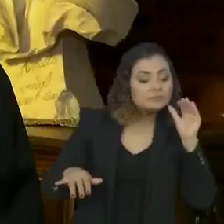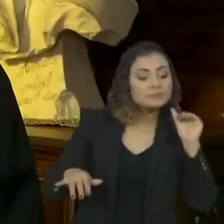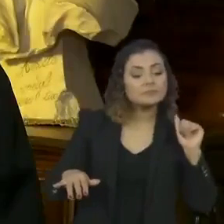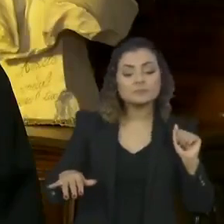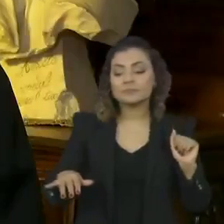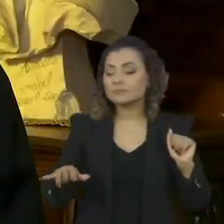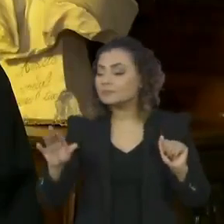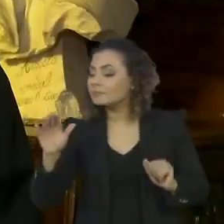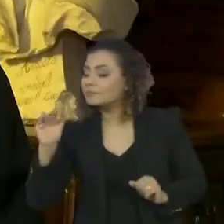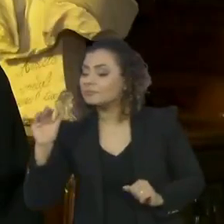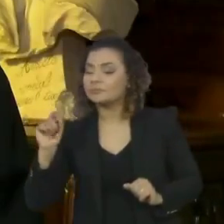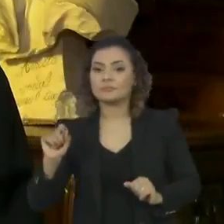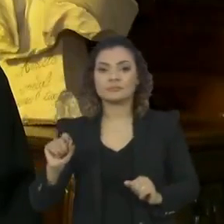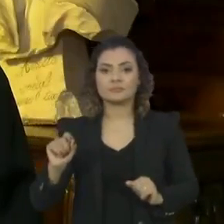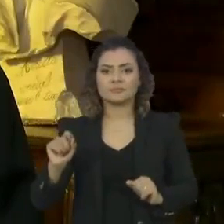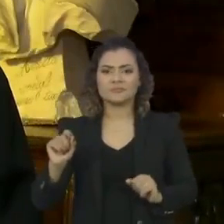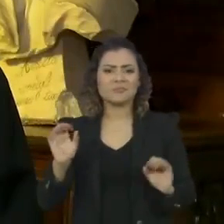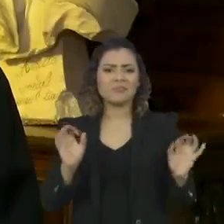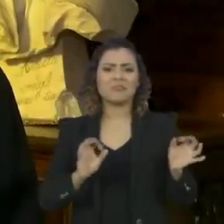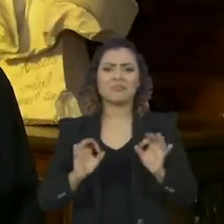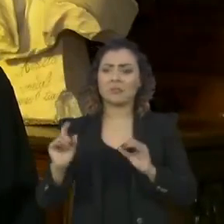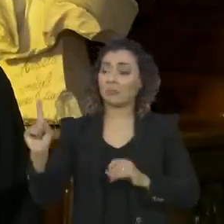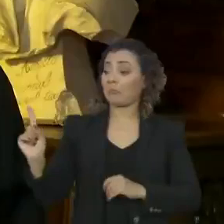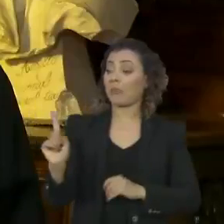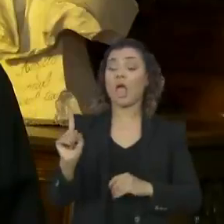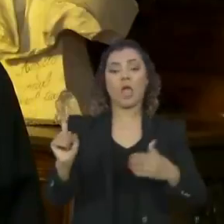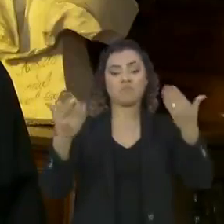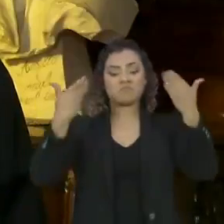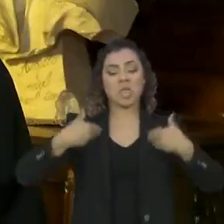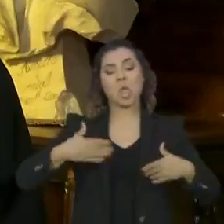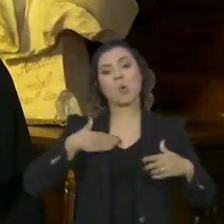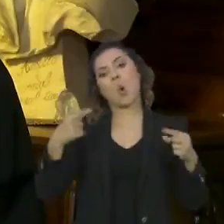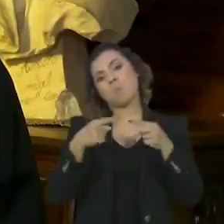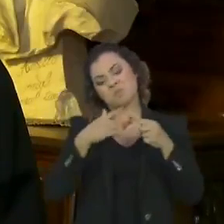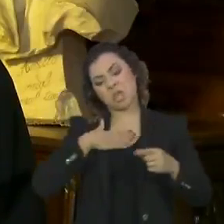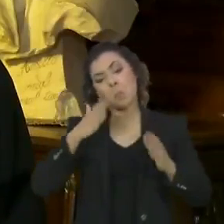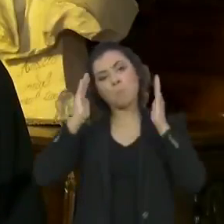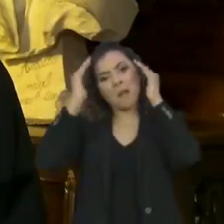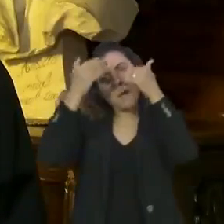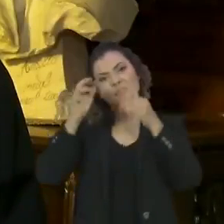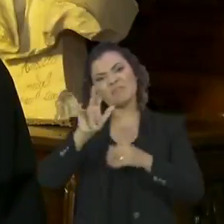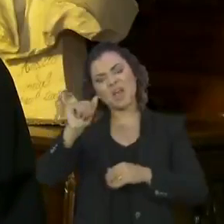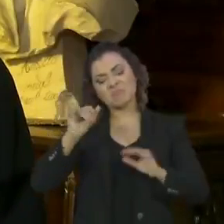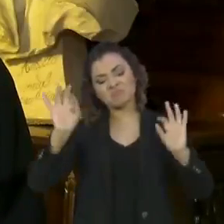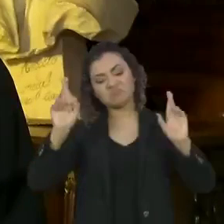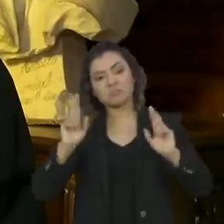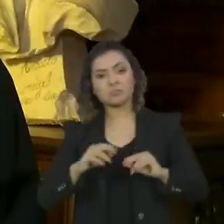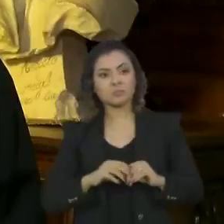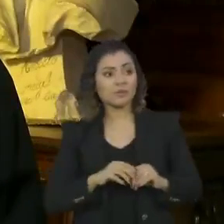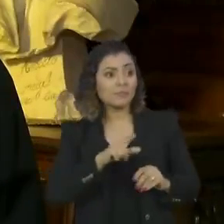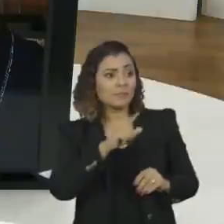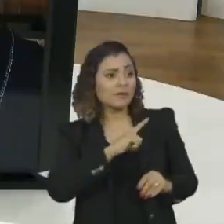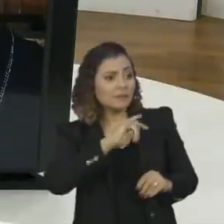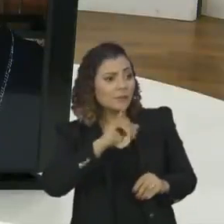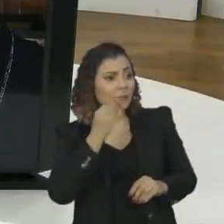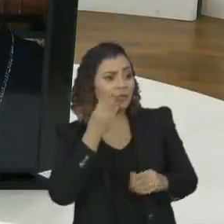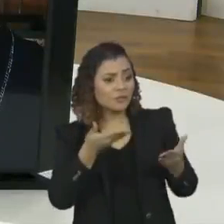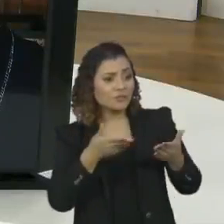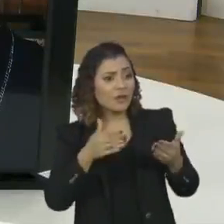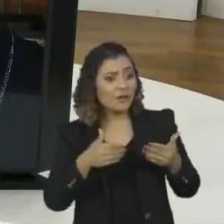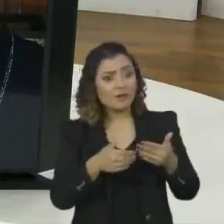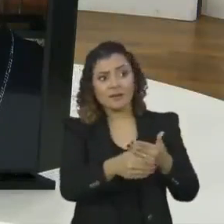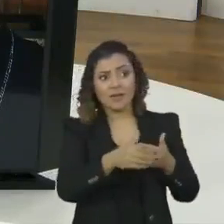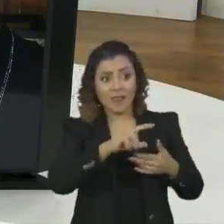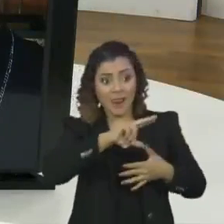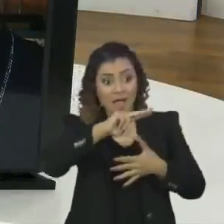nenhum cardeal se apresenta como papável. Mas há espaço para mais um cardeal